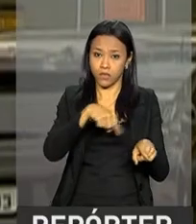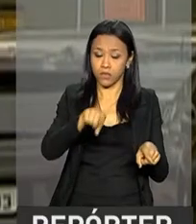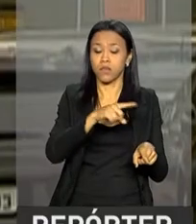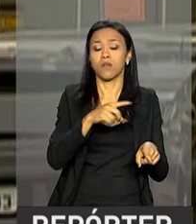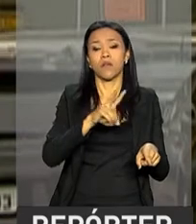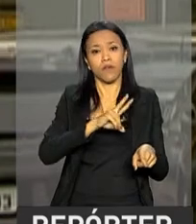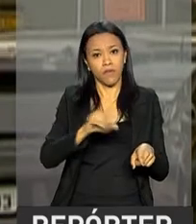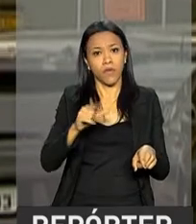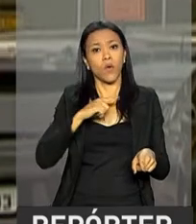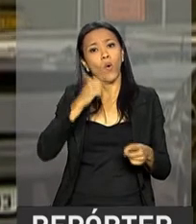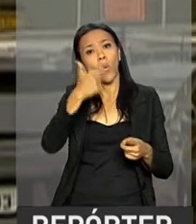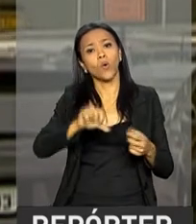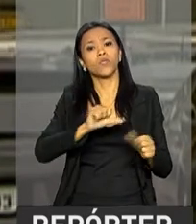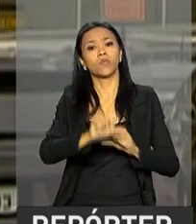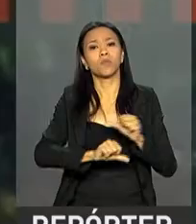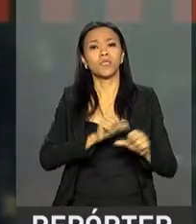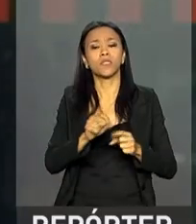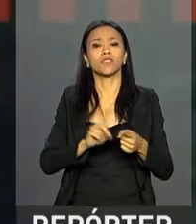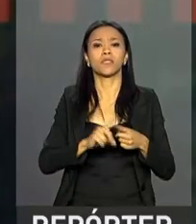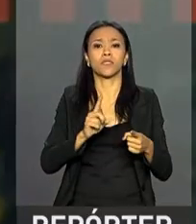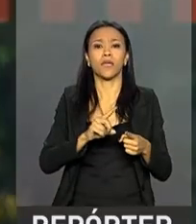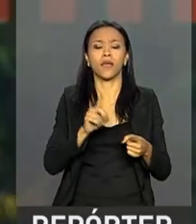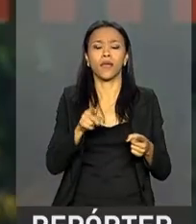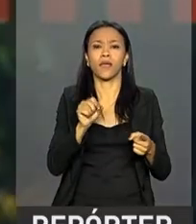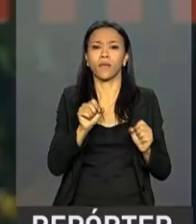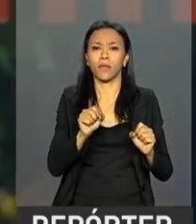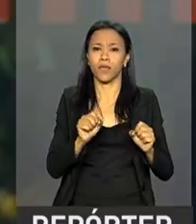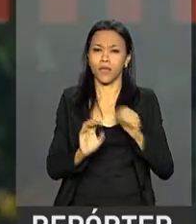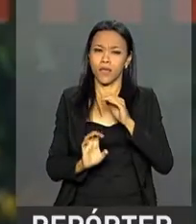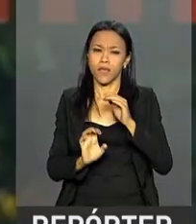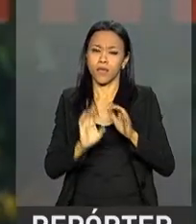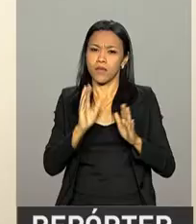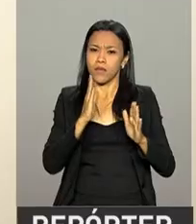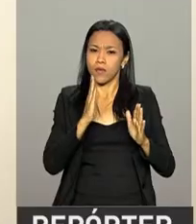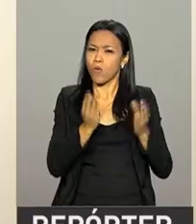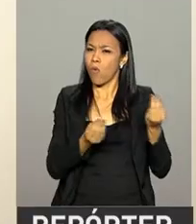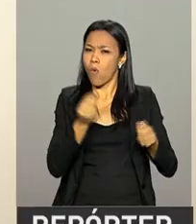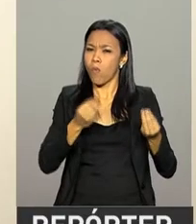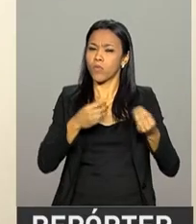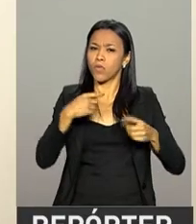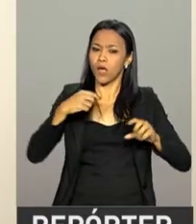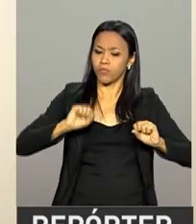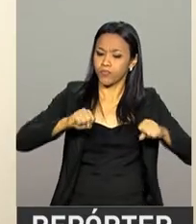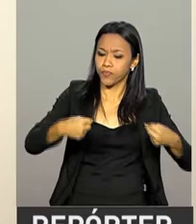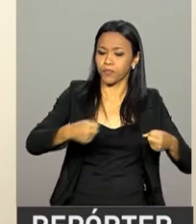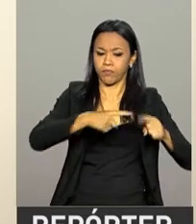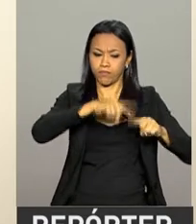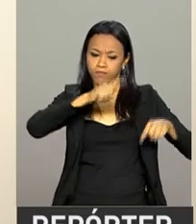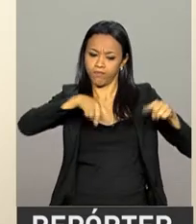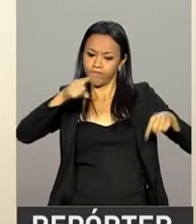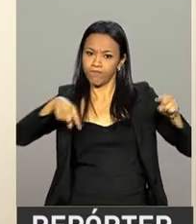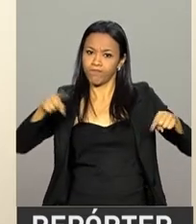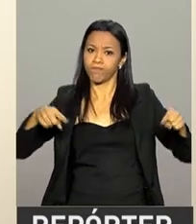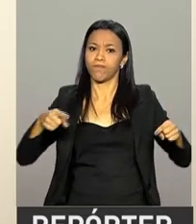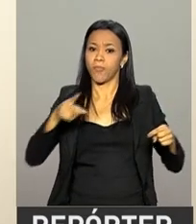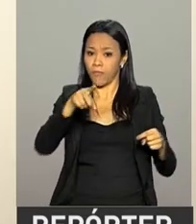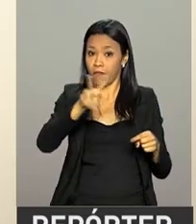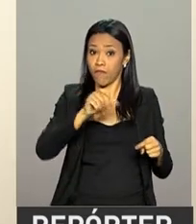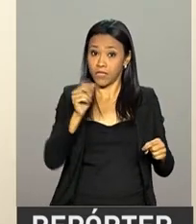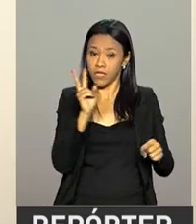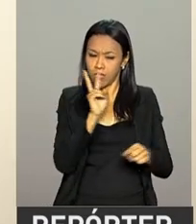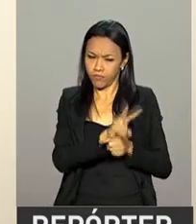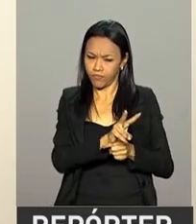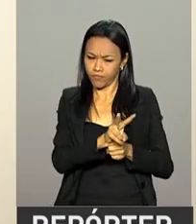Outra mudança prevista é a classificação das operadoras por faixa de desempenho. As operadoras, elas serão acompanhadas durante um período que a gente